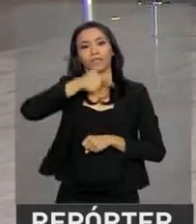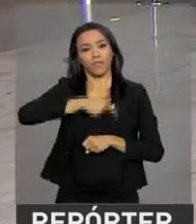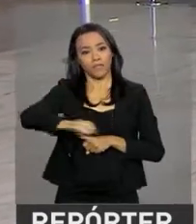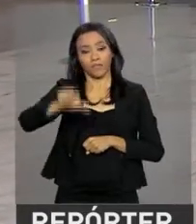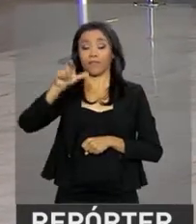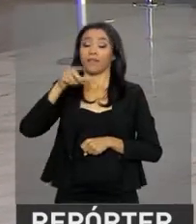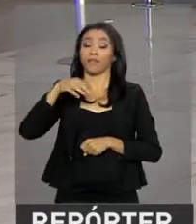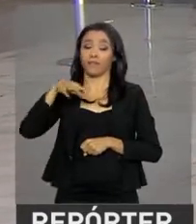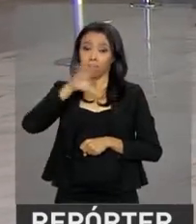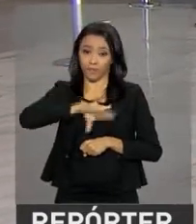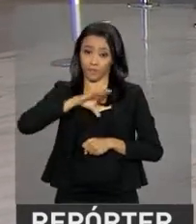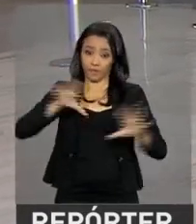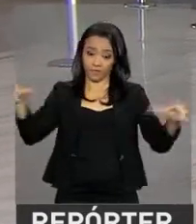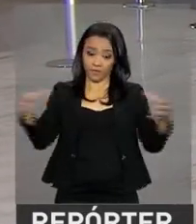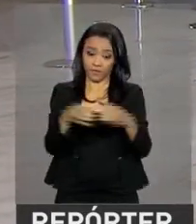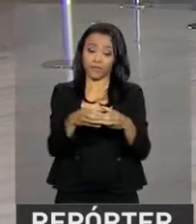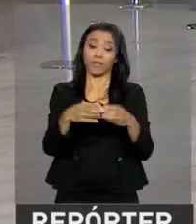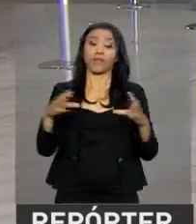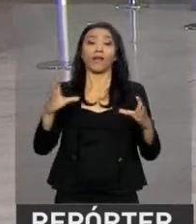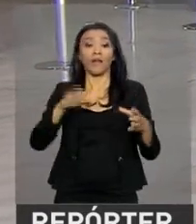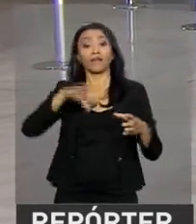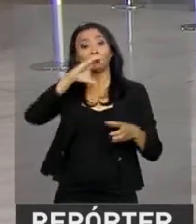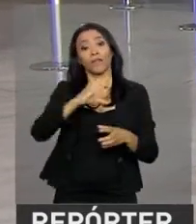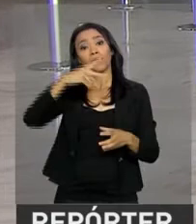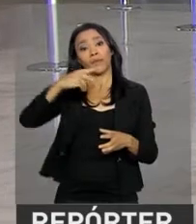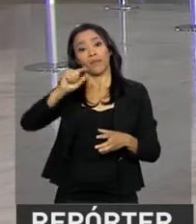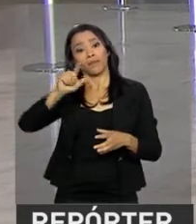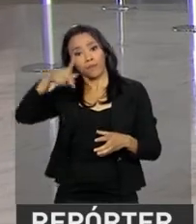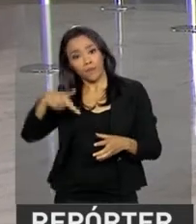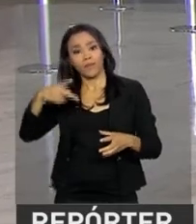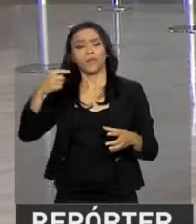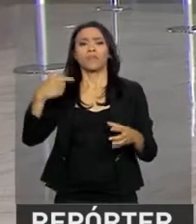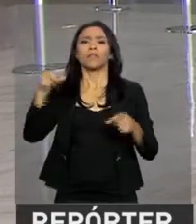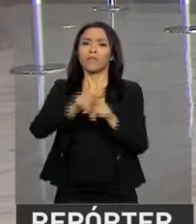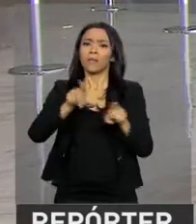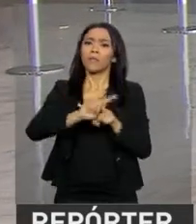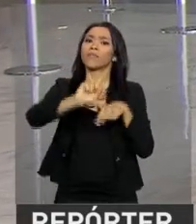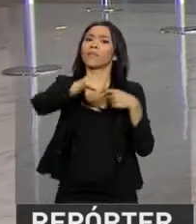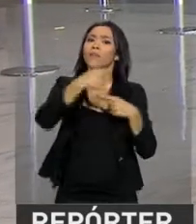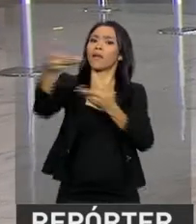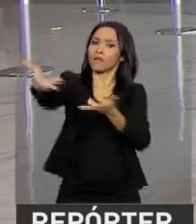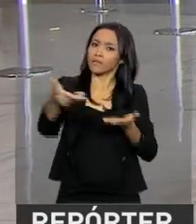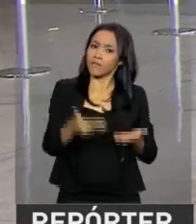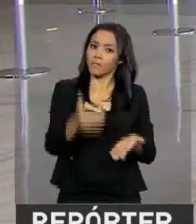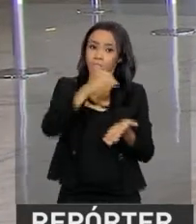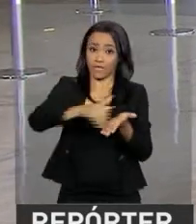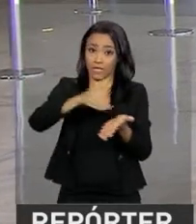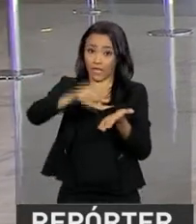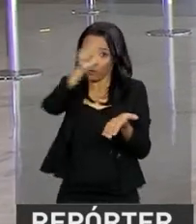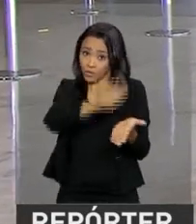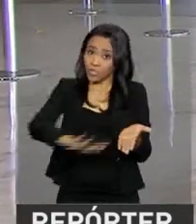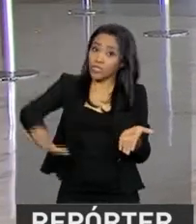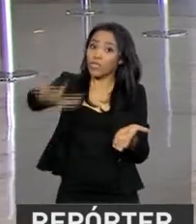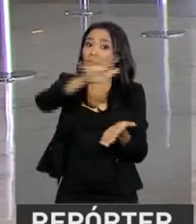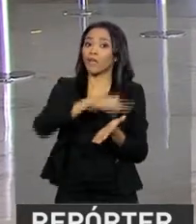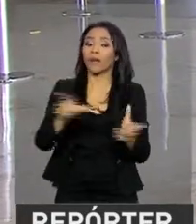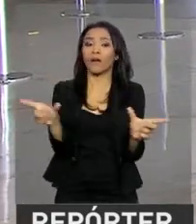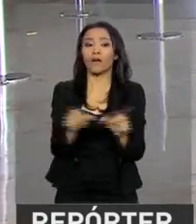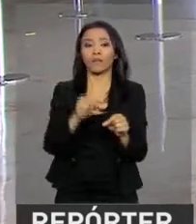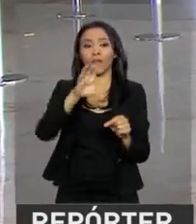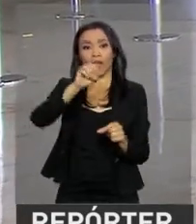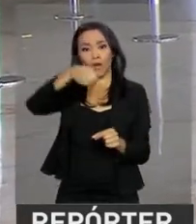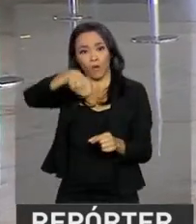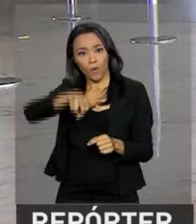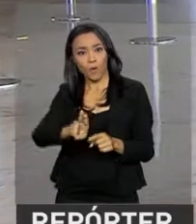CPLP. No primeiro encontro, então, Michel Temer recebe o secretário-geral eleito das Nações Unidas, da Organização das Nações